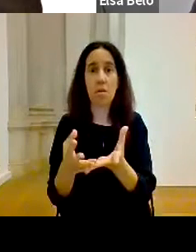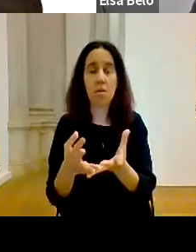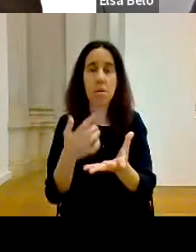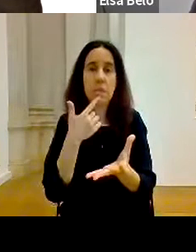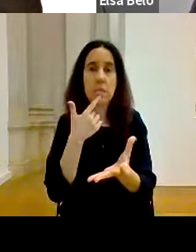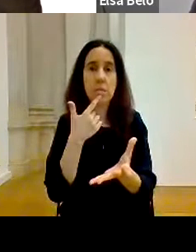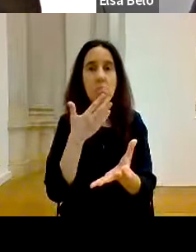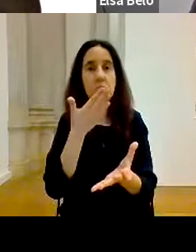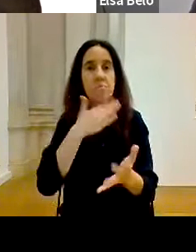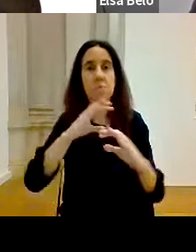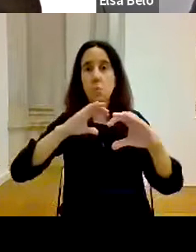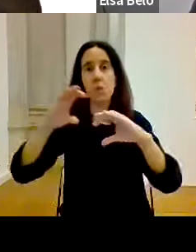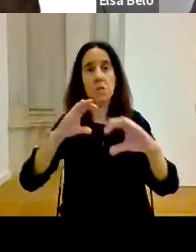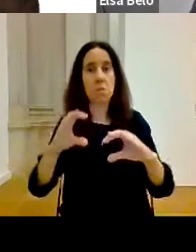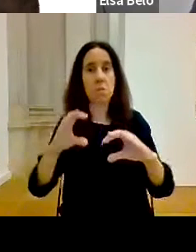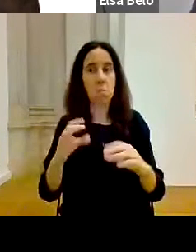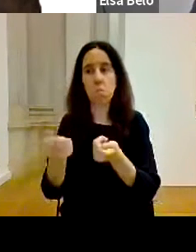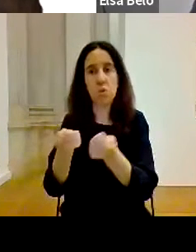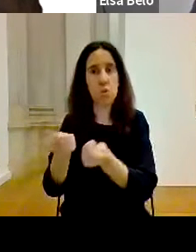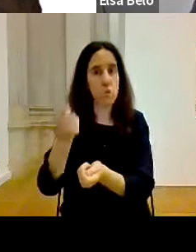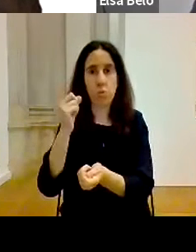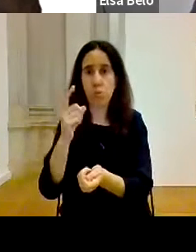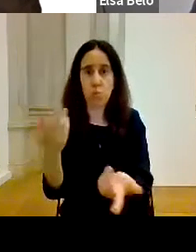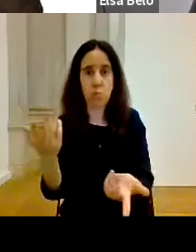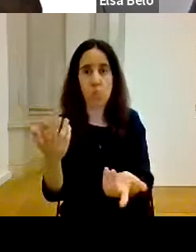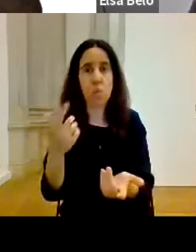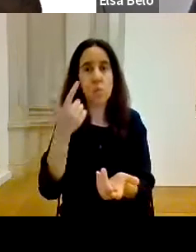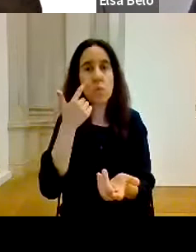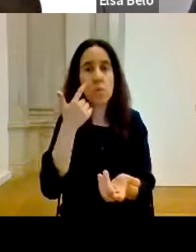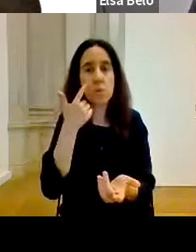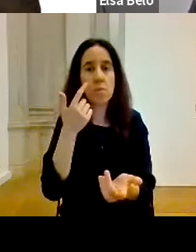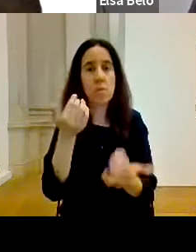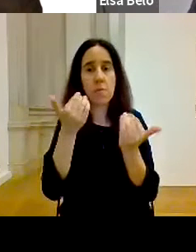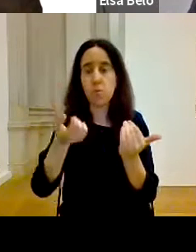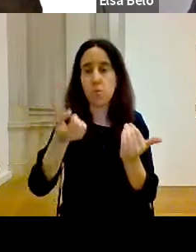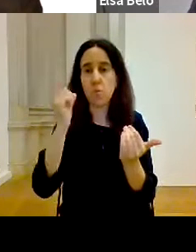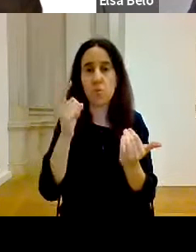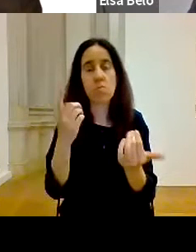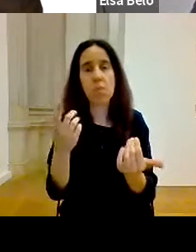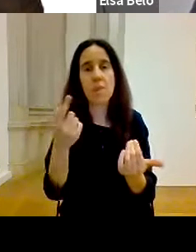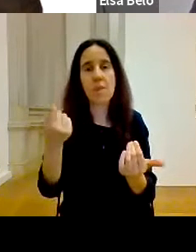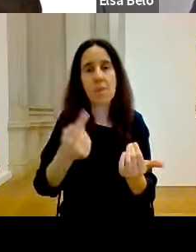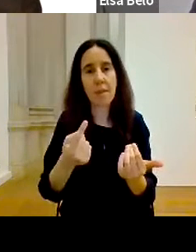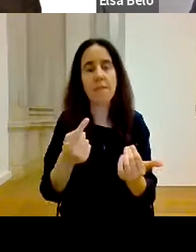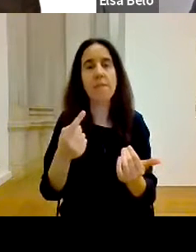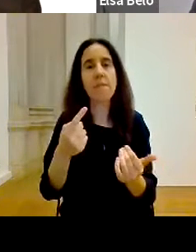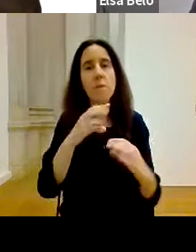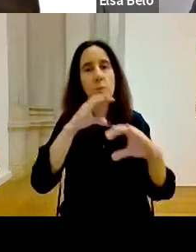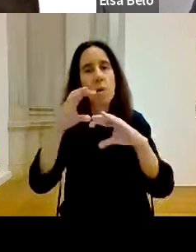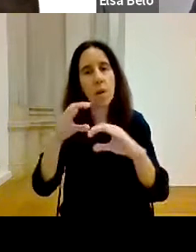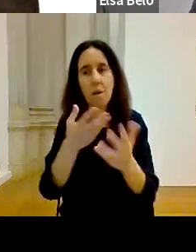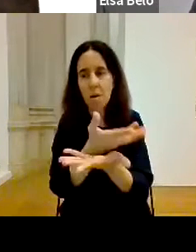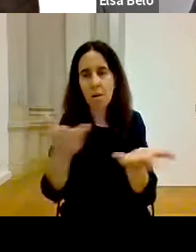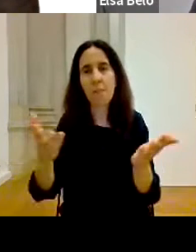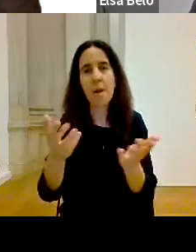uma ferramenta de comunicação, não é uma ferramenta de gestão de conhecimento nem de informação e, portanto, ele deve ser usado para comunicar e não para